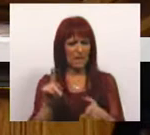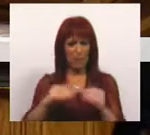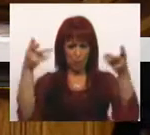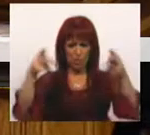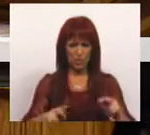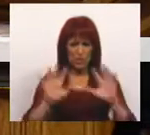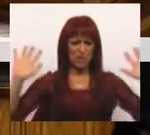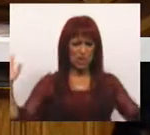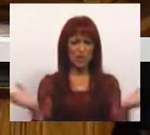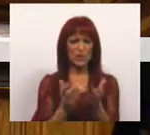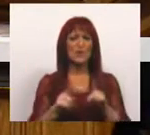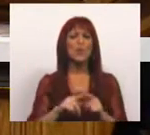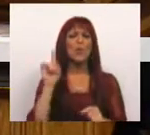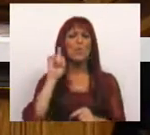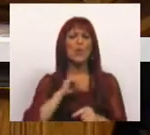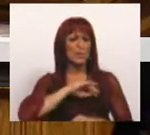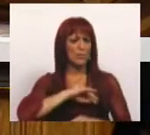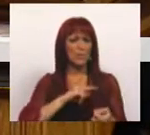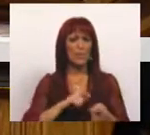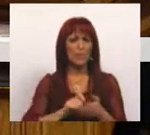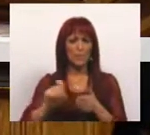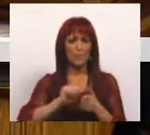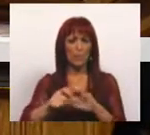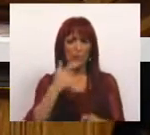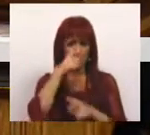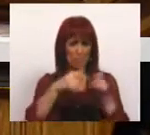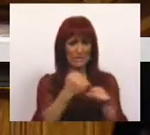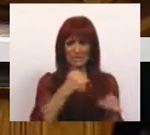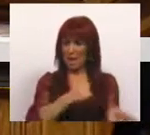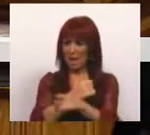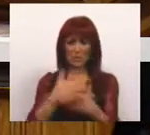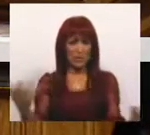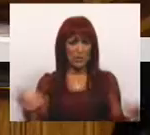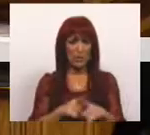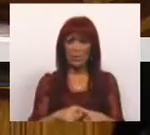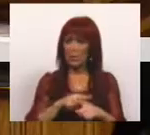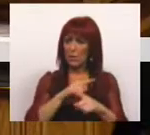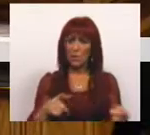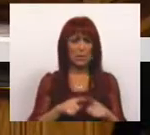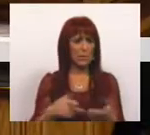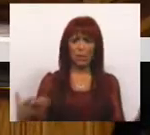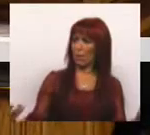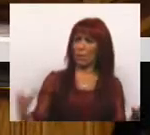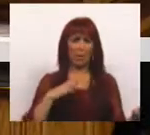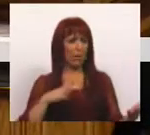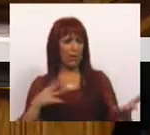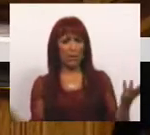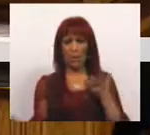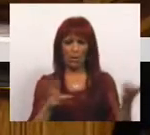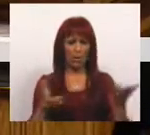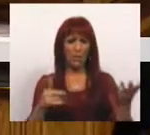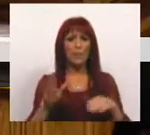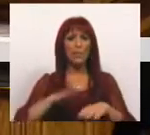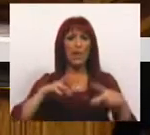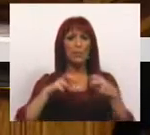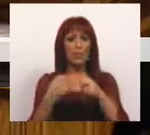redução generalizada no valor das pensões atribuíveis a estes trabalhadores, que estão, portanto, colocados entre a espada e a parede. Face